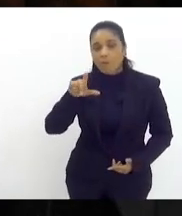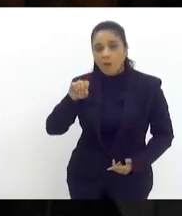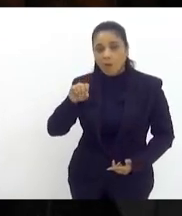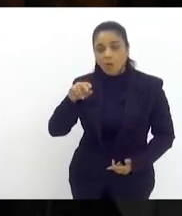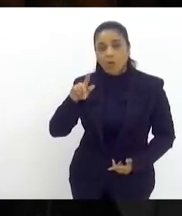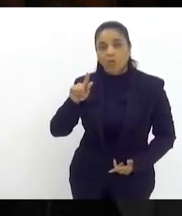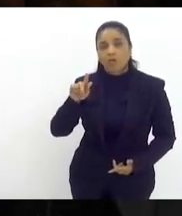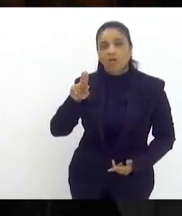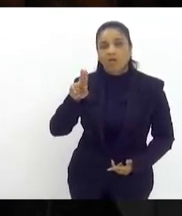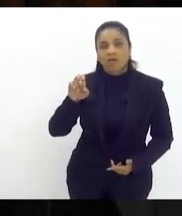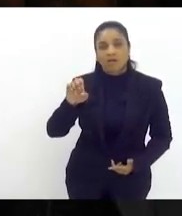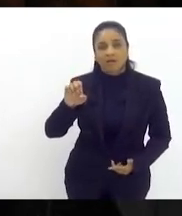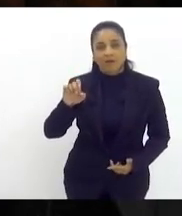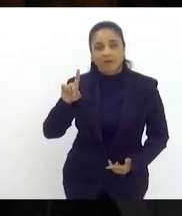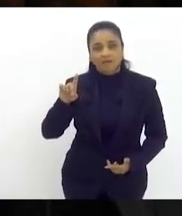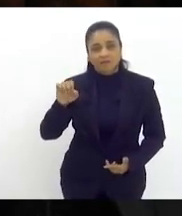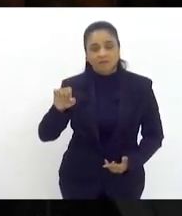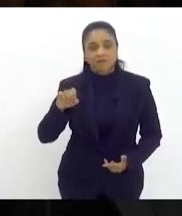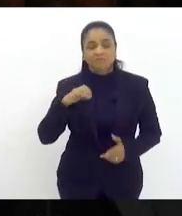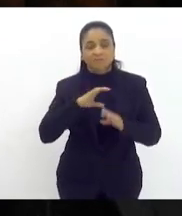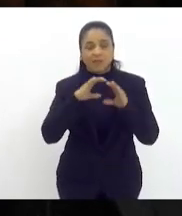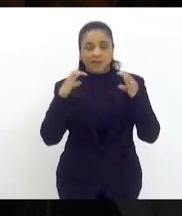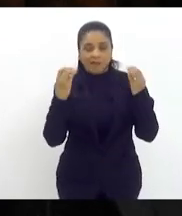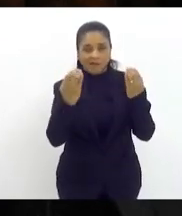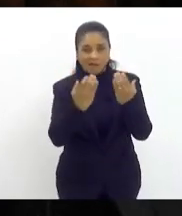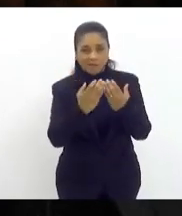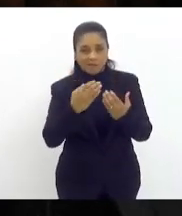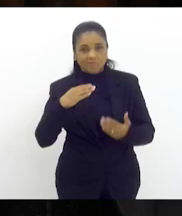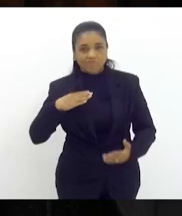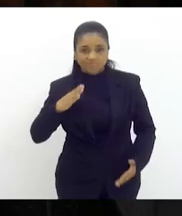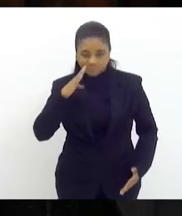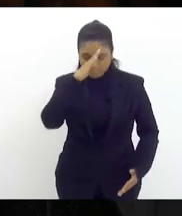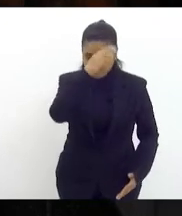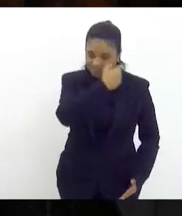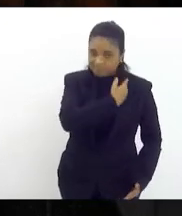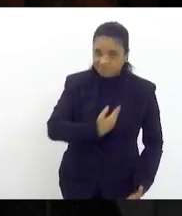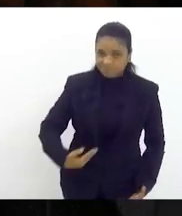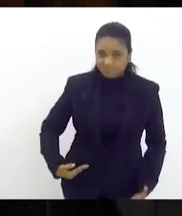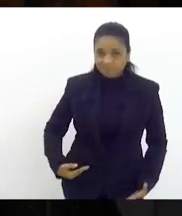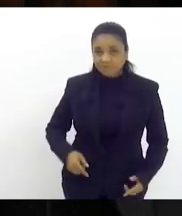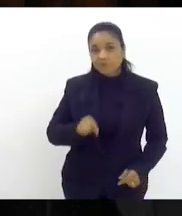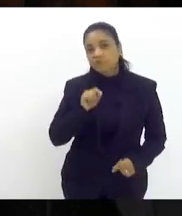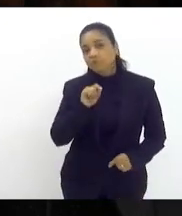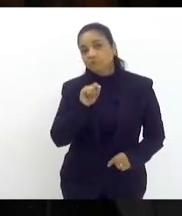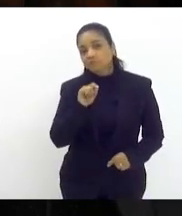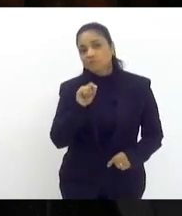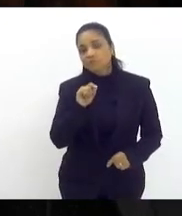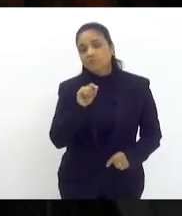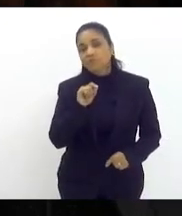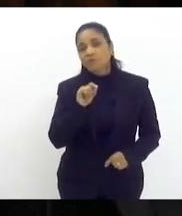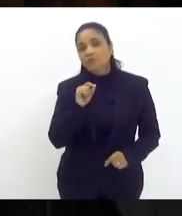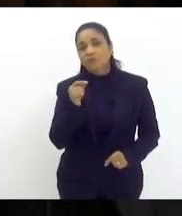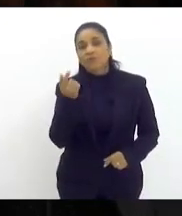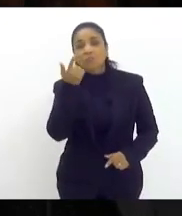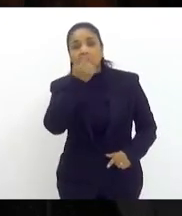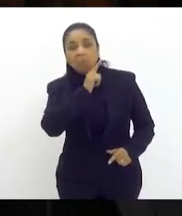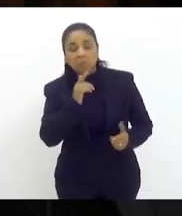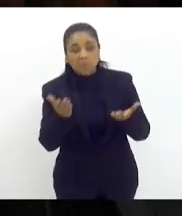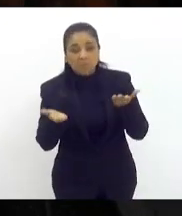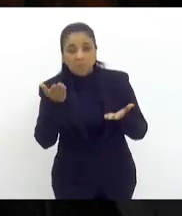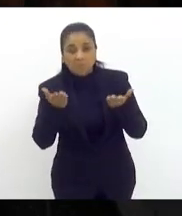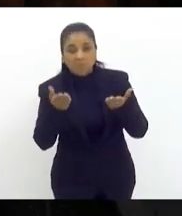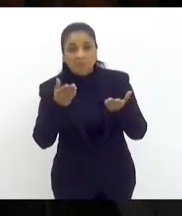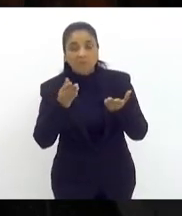Bolsonaro e qual é a compensação pelo menos tem uma reajuste de